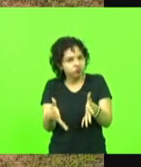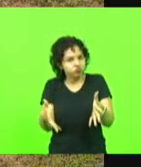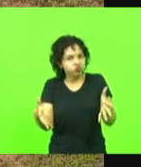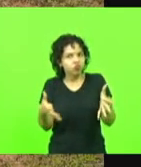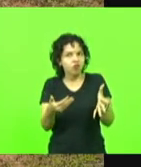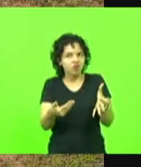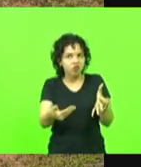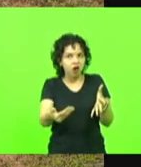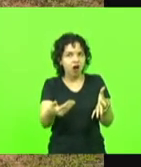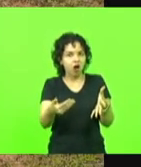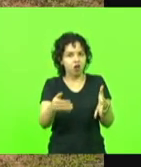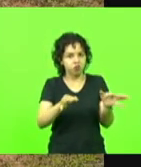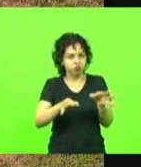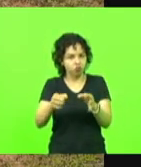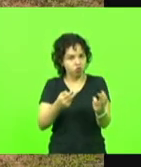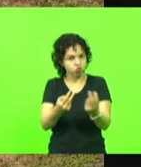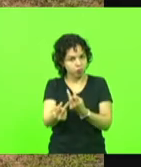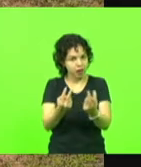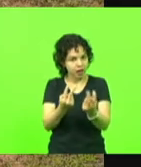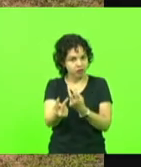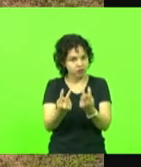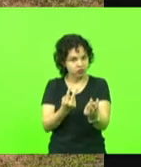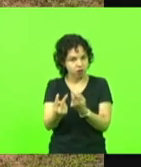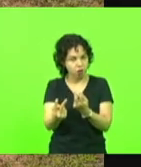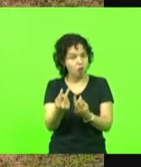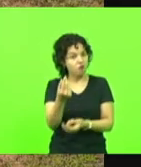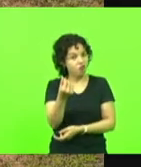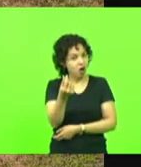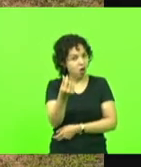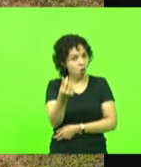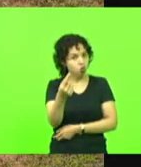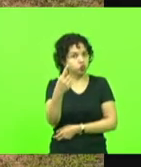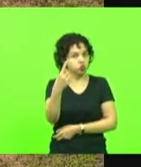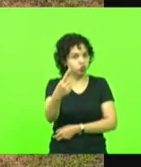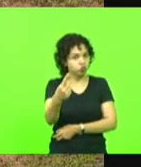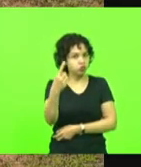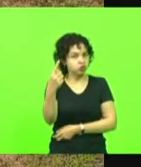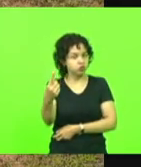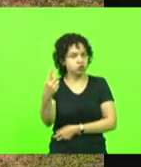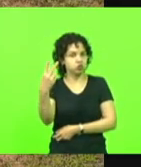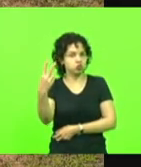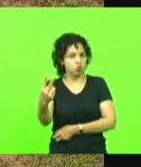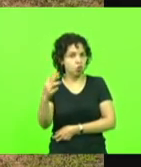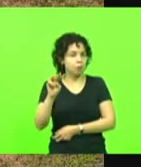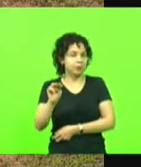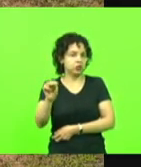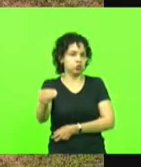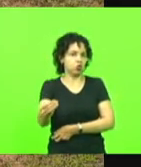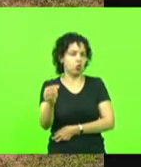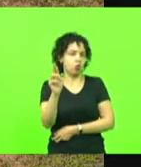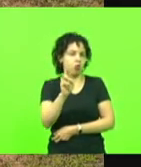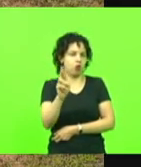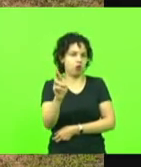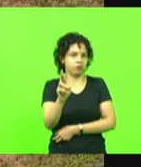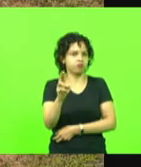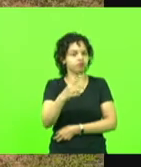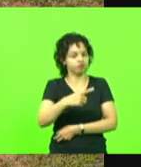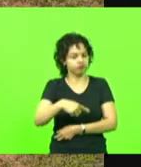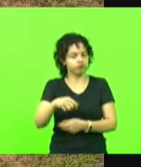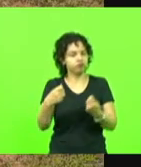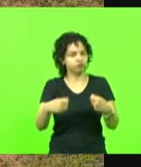duplicação, valor estimado de R$ 212 milhões. E a gente tem que ressaltar que